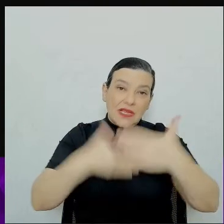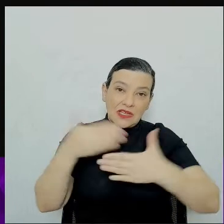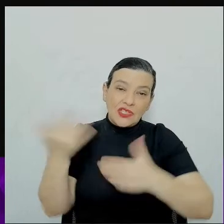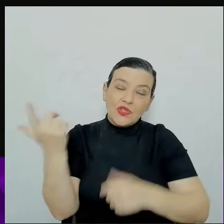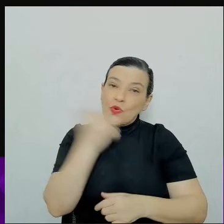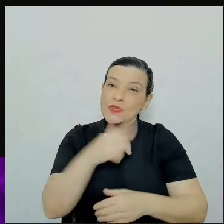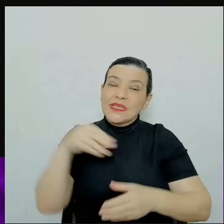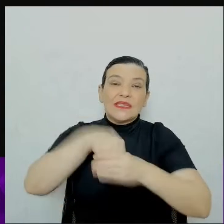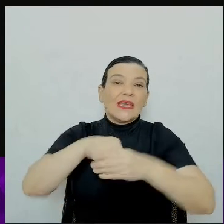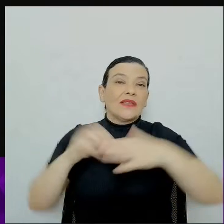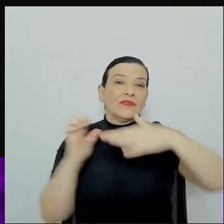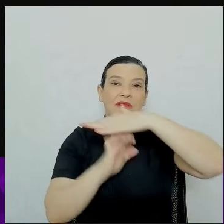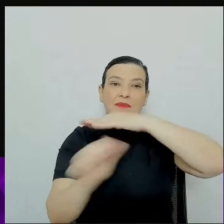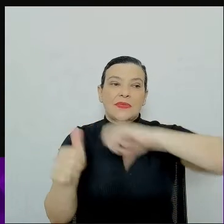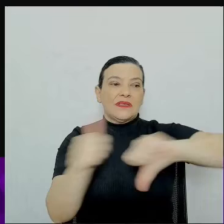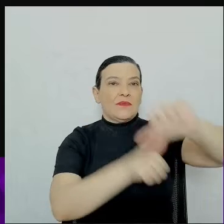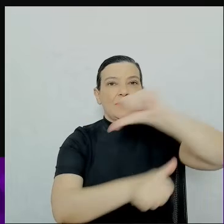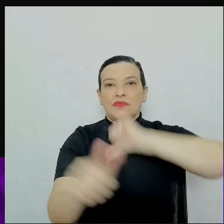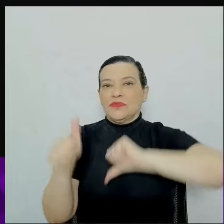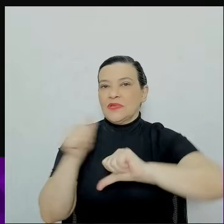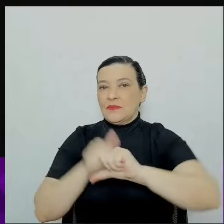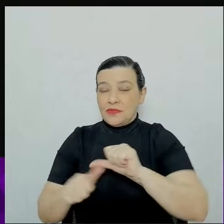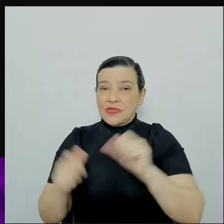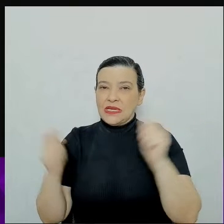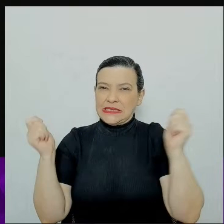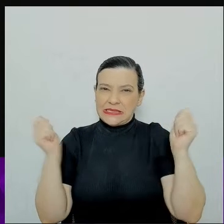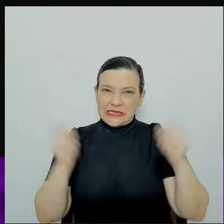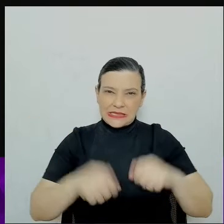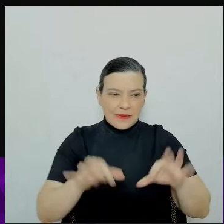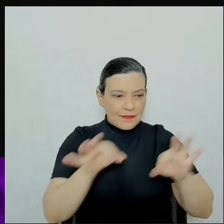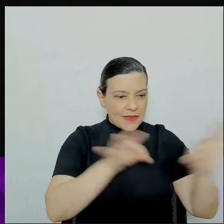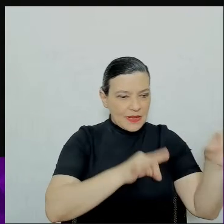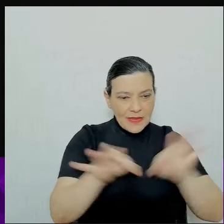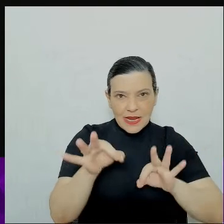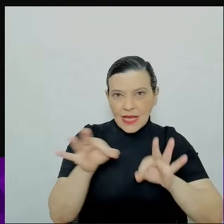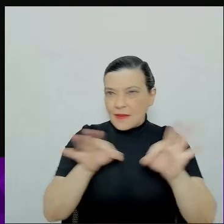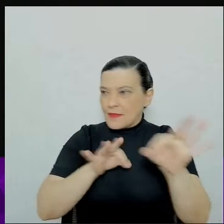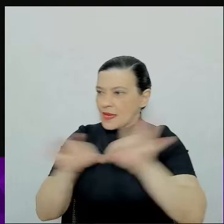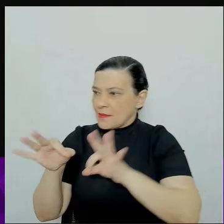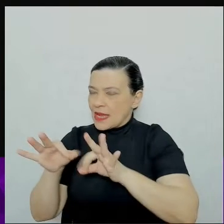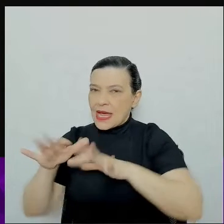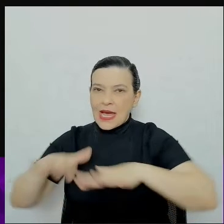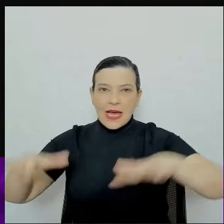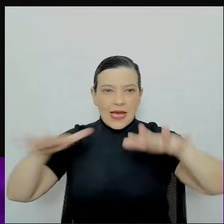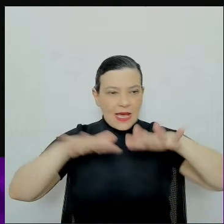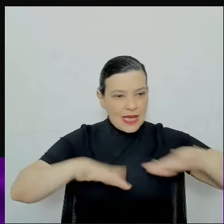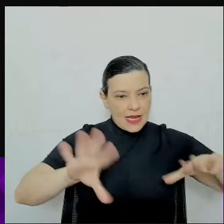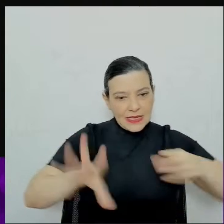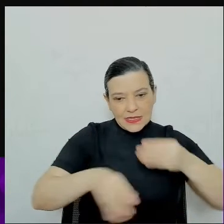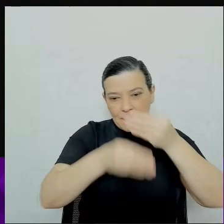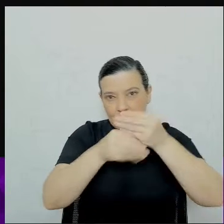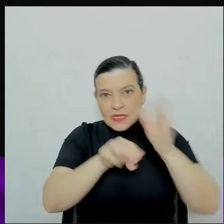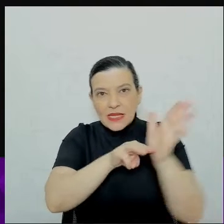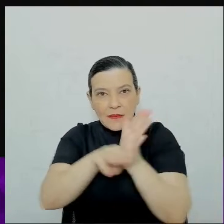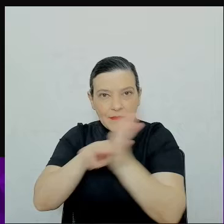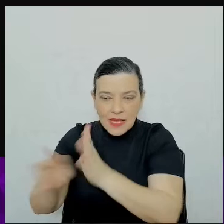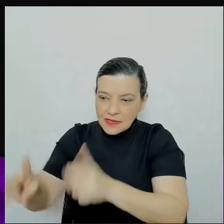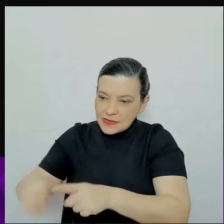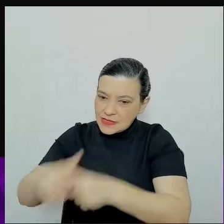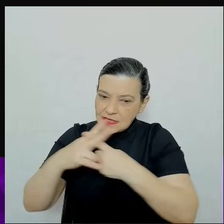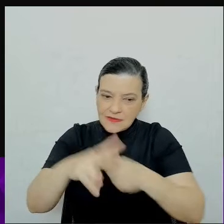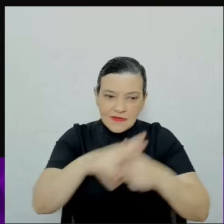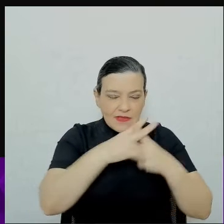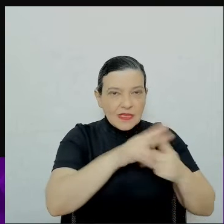organizacionais. Assim, a gente vai conseguir gerar novas estruturas organizacionais, implementar métodos e ferramentas e ressignificar uma nova